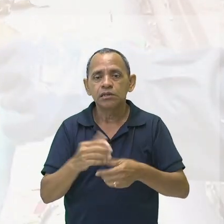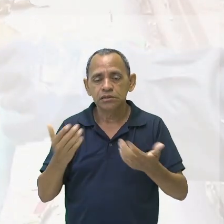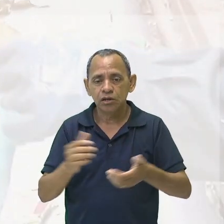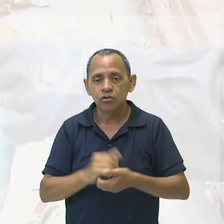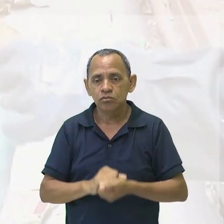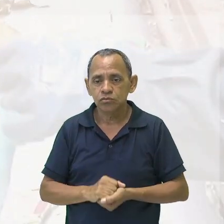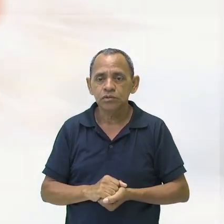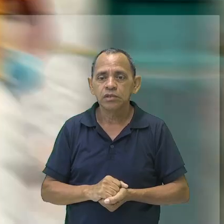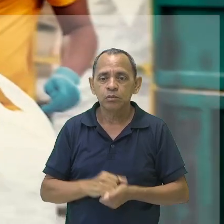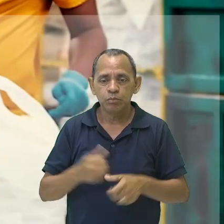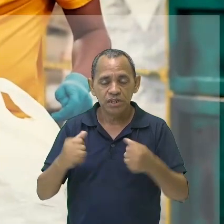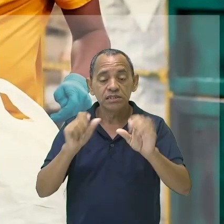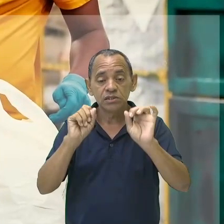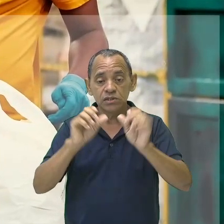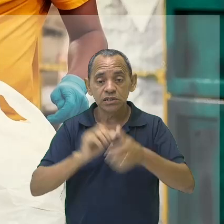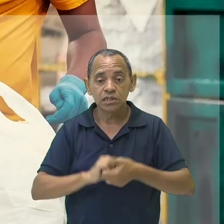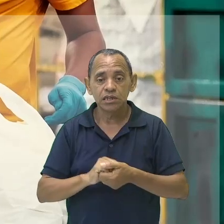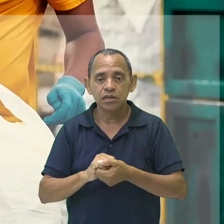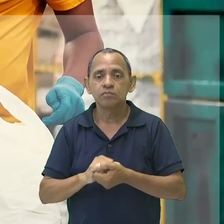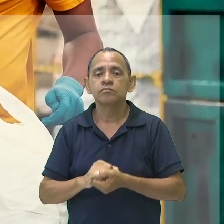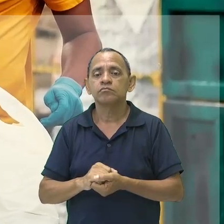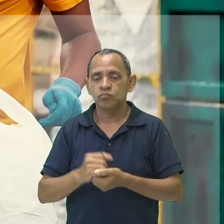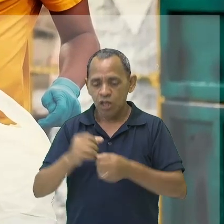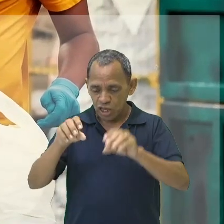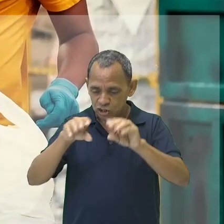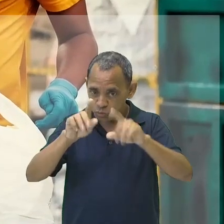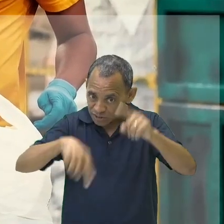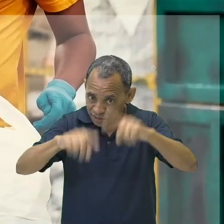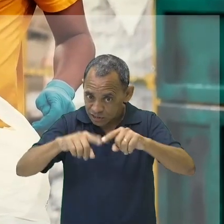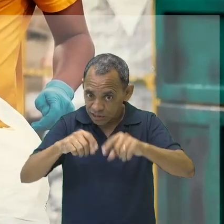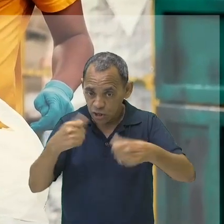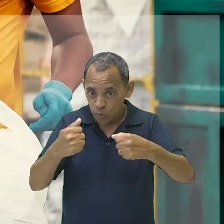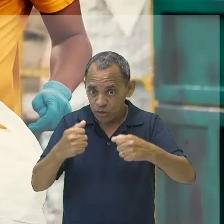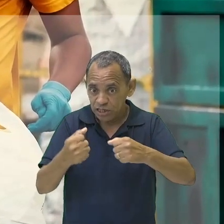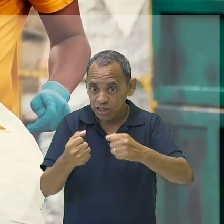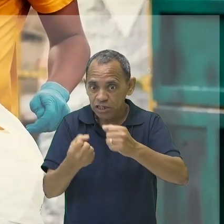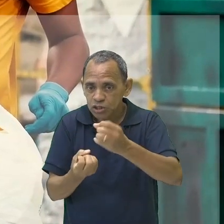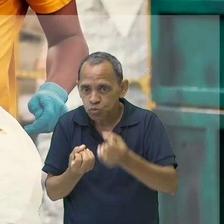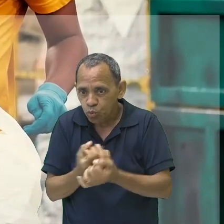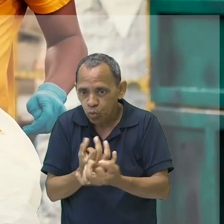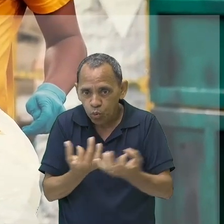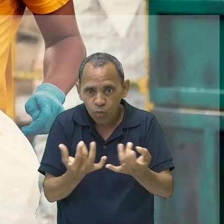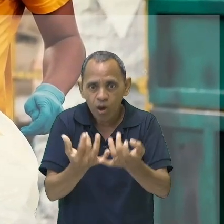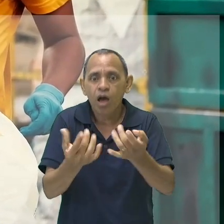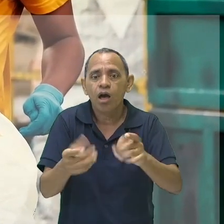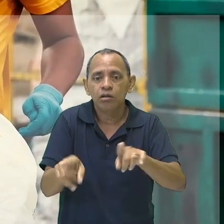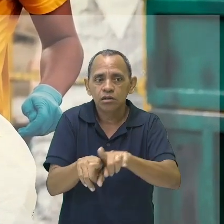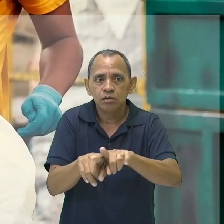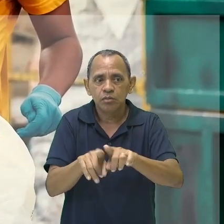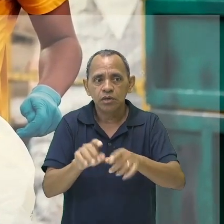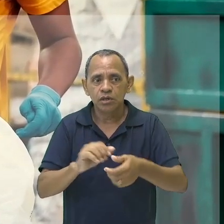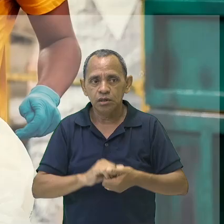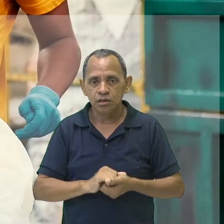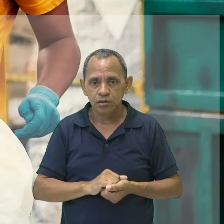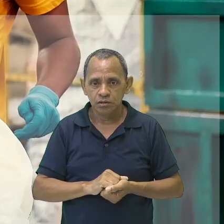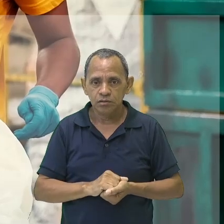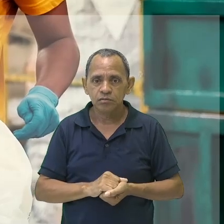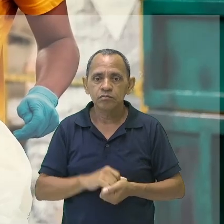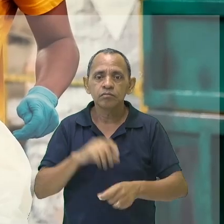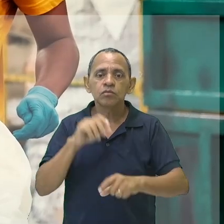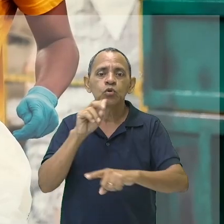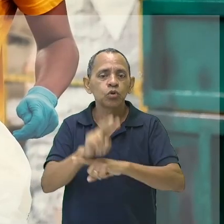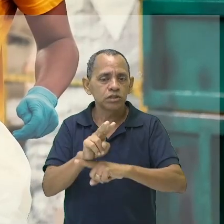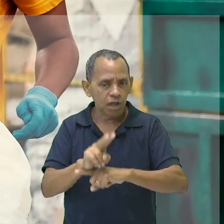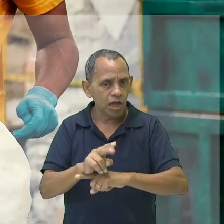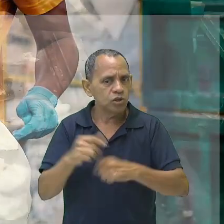Tratamentos especiais. Outros materiais precisam, ainda, de um tratamento especial por empresas especializadas na hora